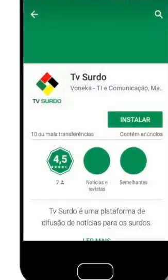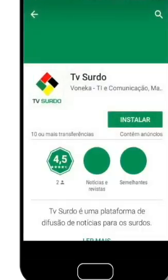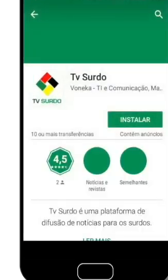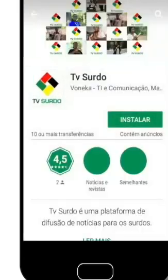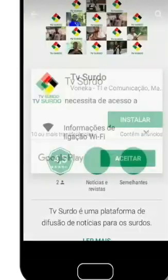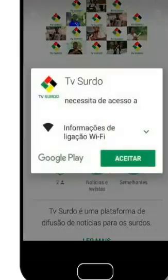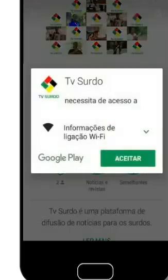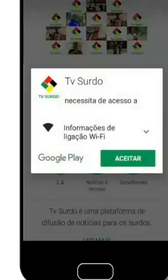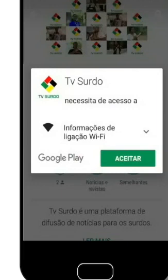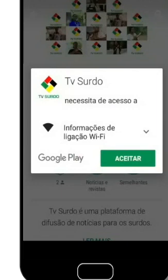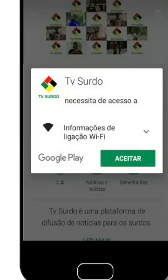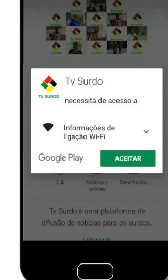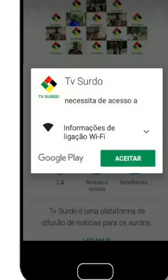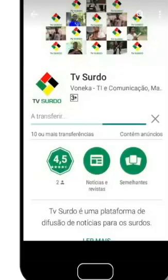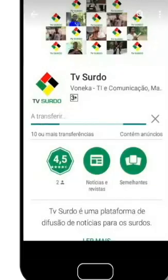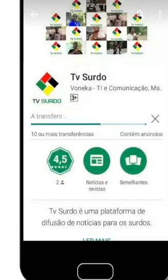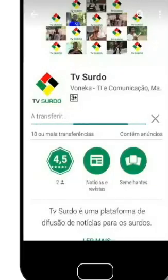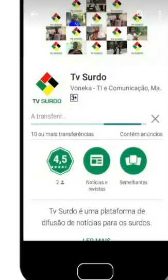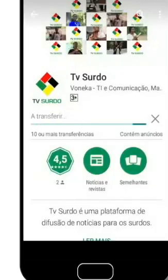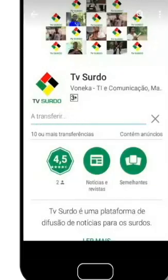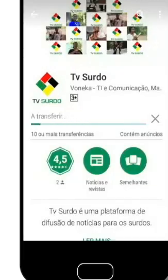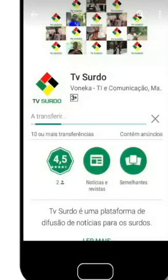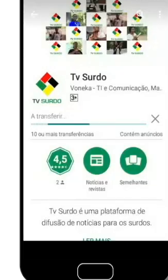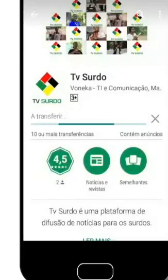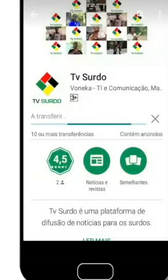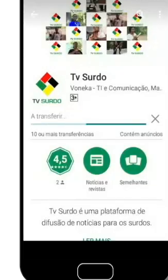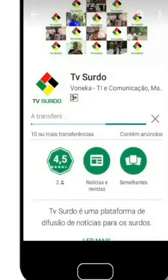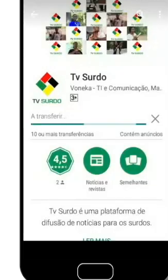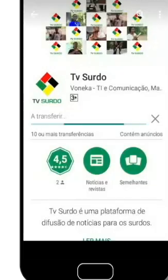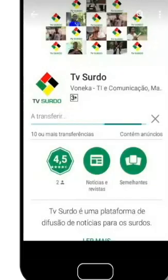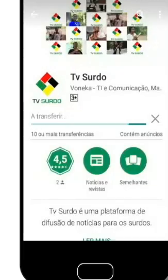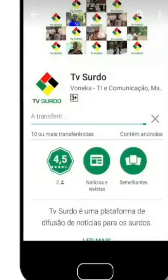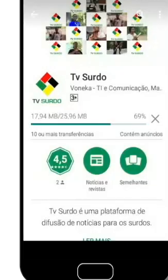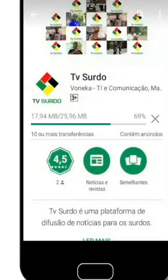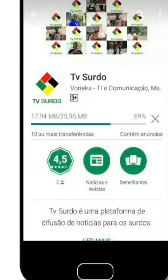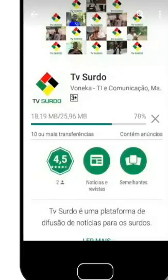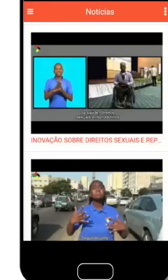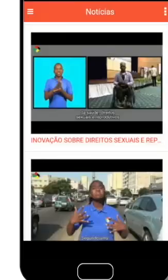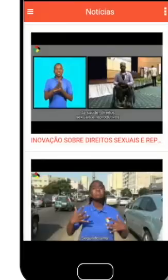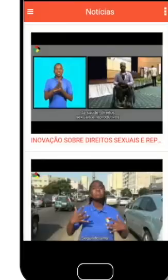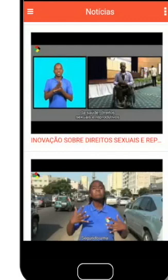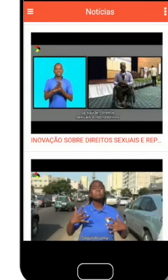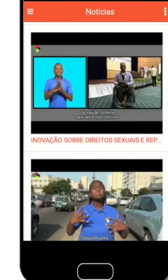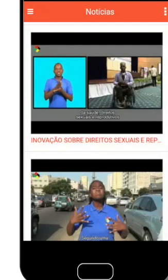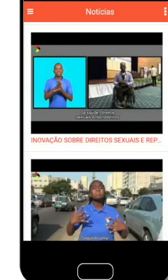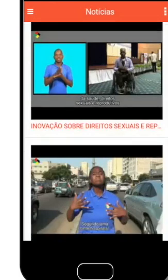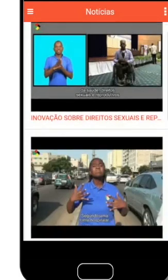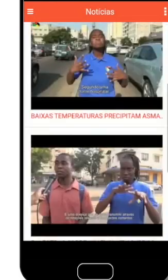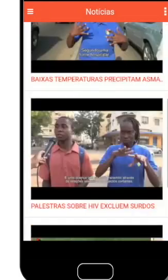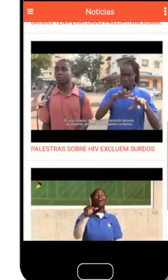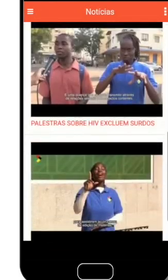Clique no ícone com o emblema da TV Surdo e, de seguida, instale. E já está.